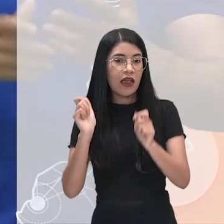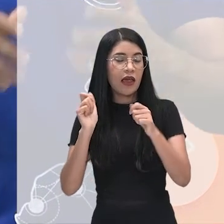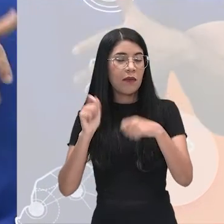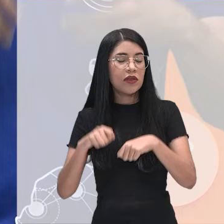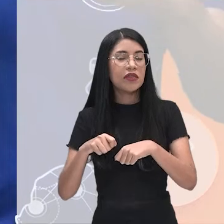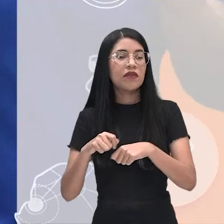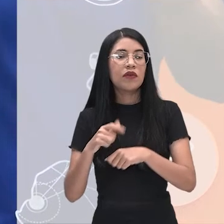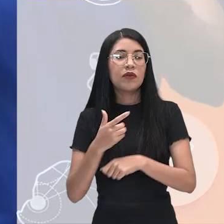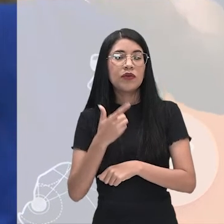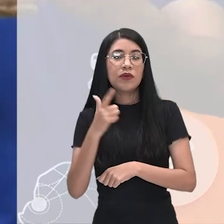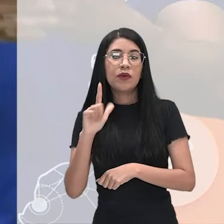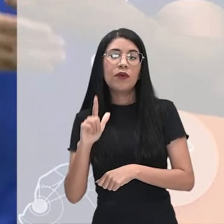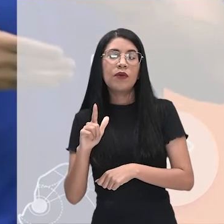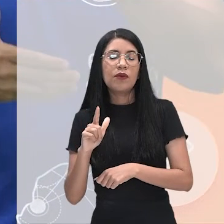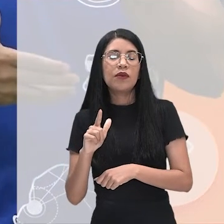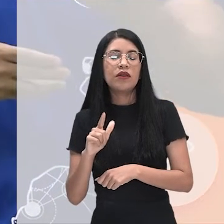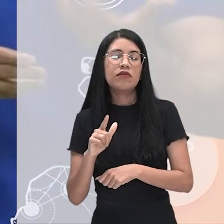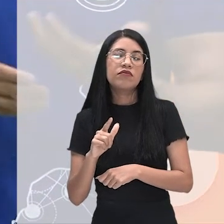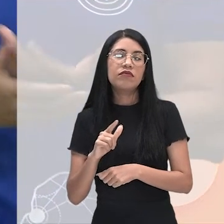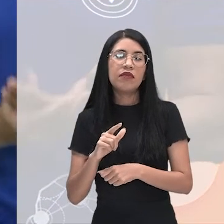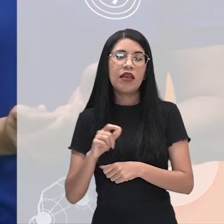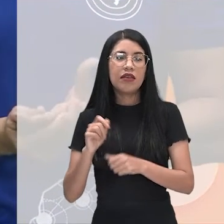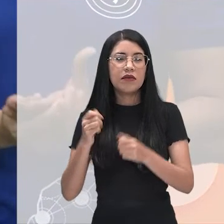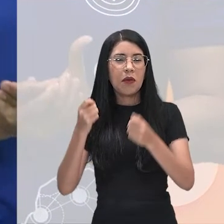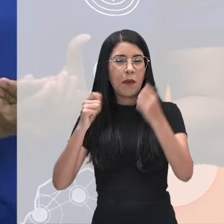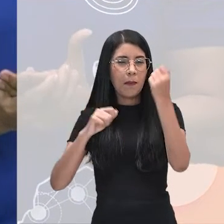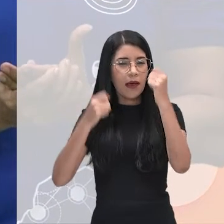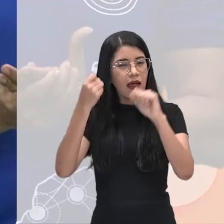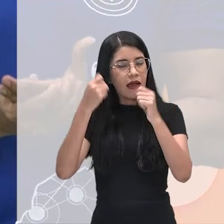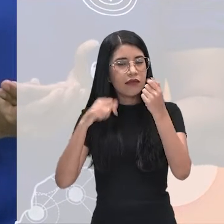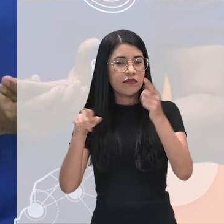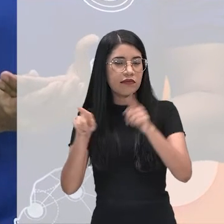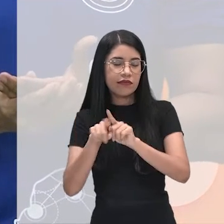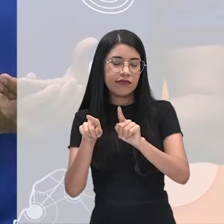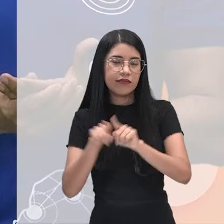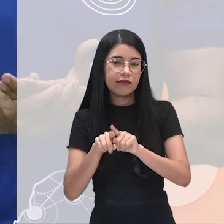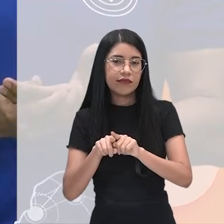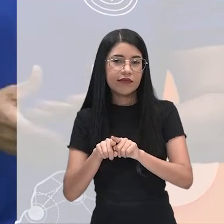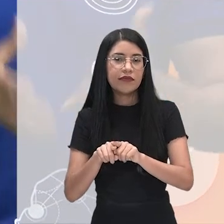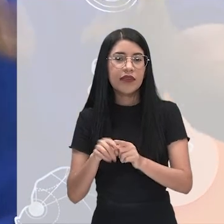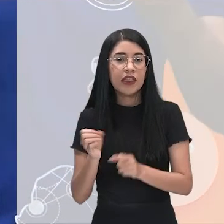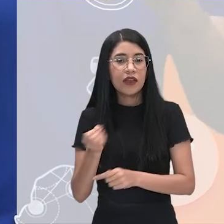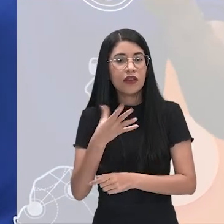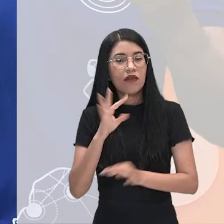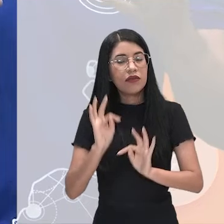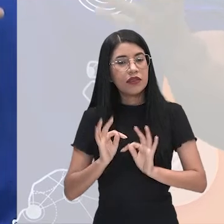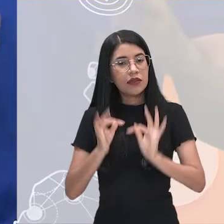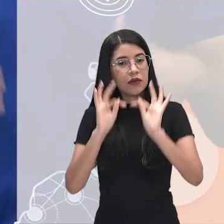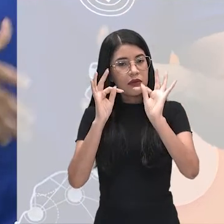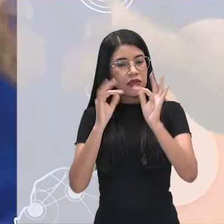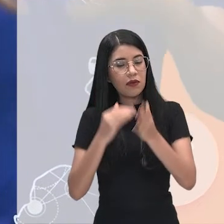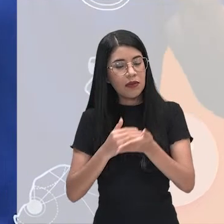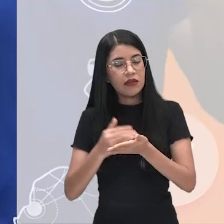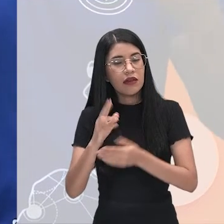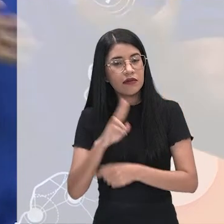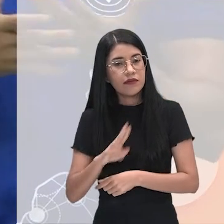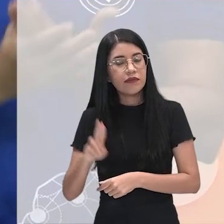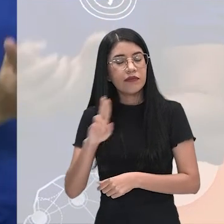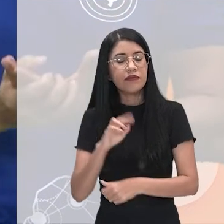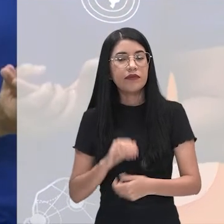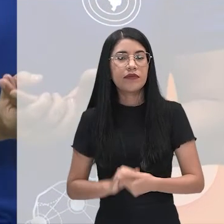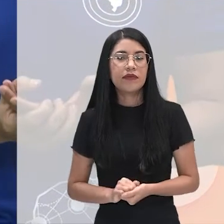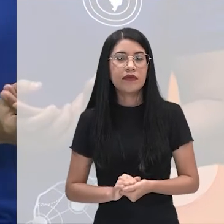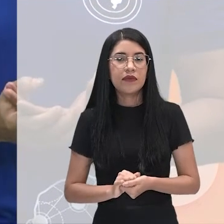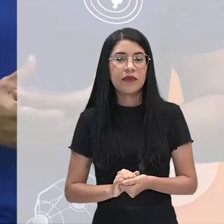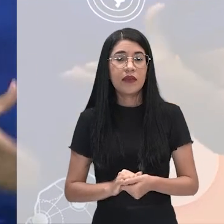período e a gente tem também, a partir da indústria automobilística, a criação de um novo modal que, inclusive, orienta